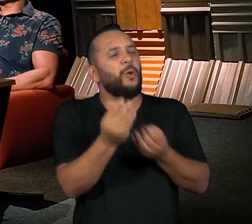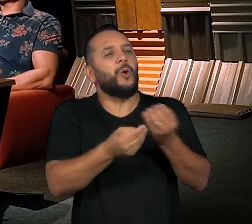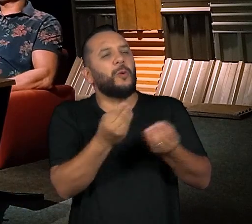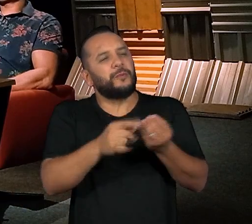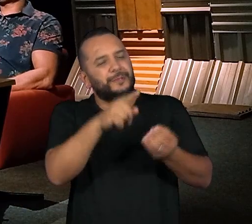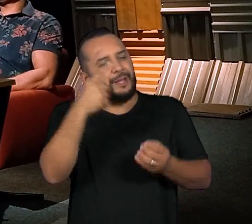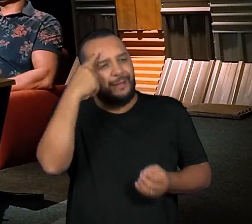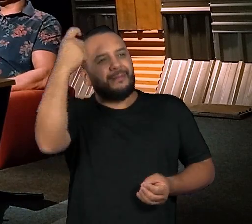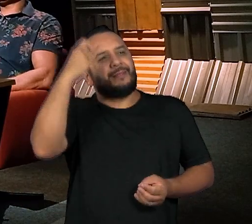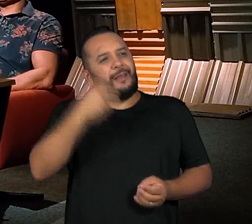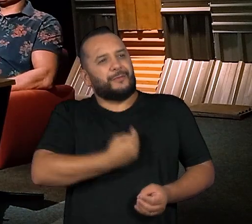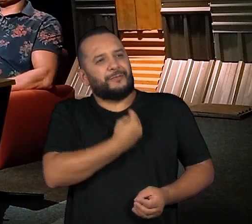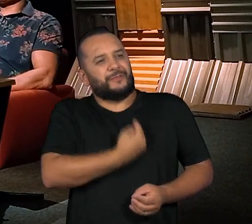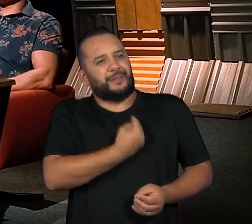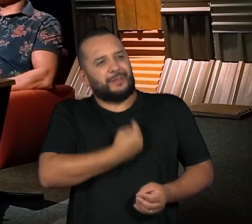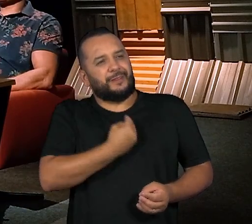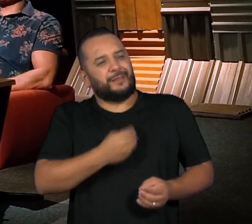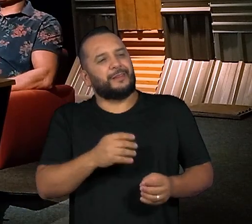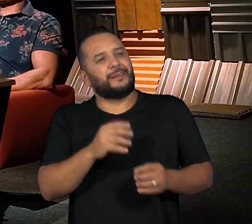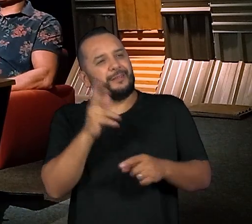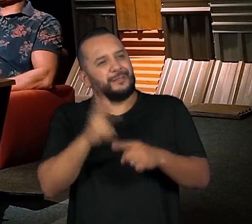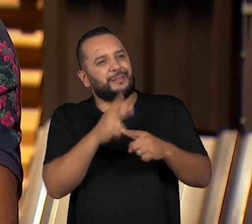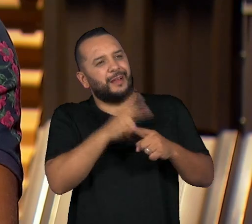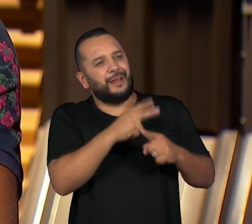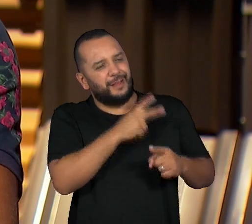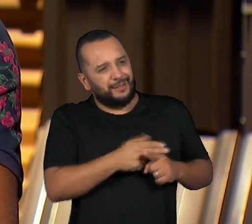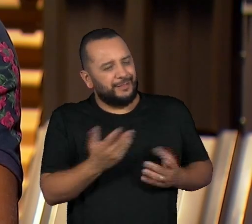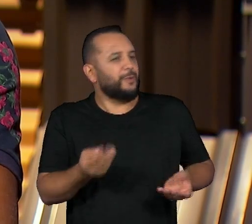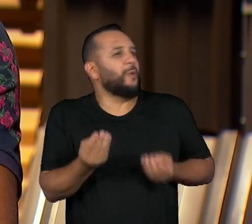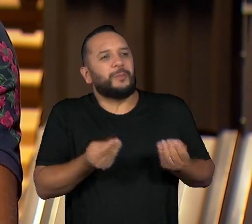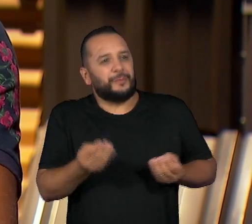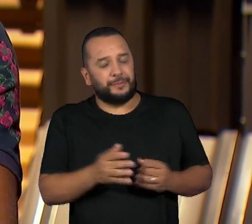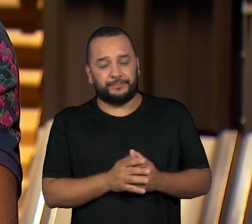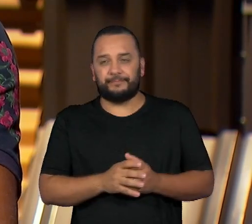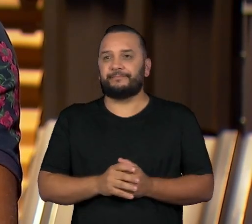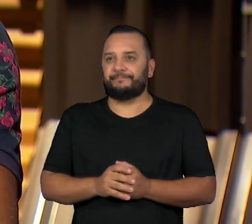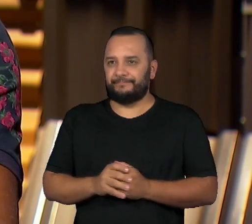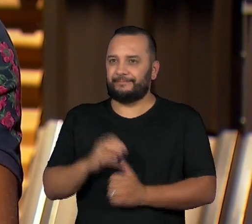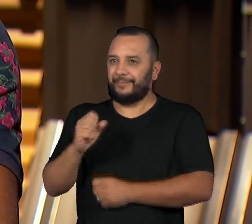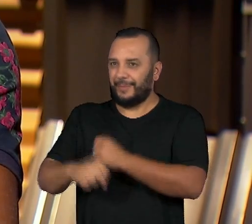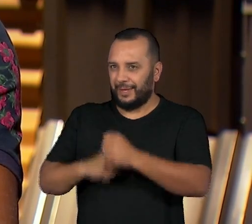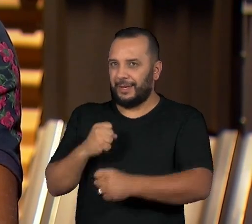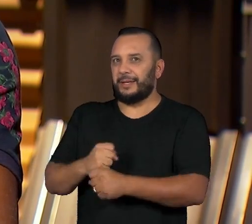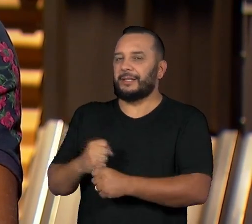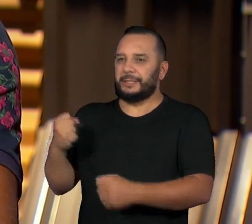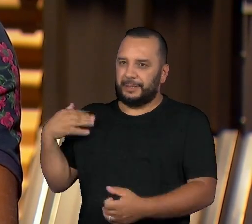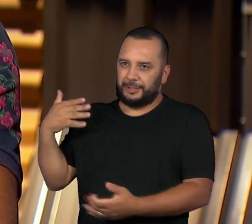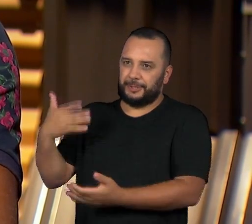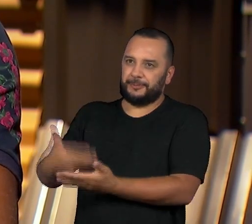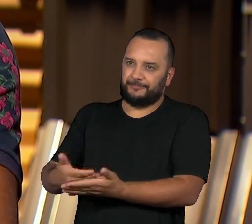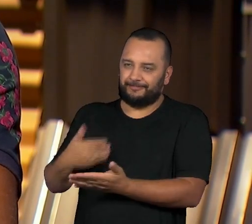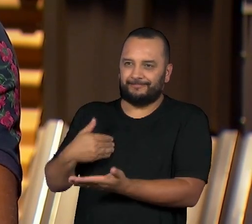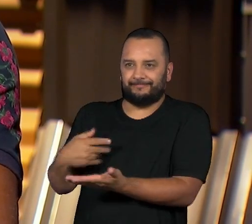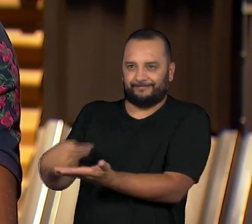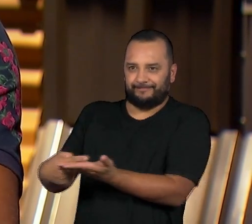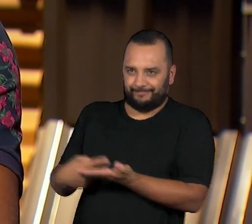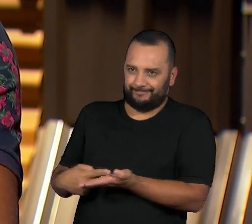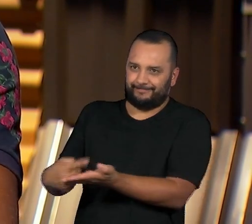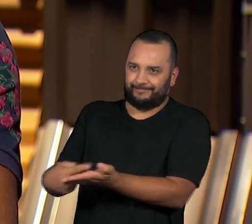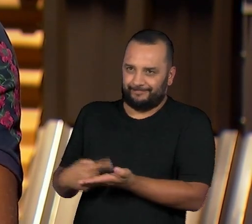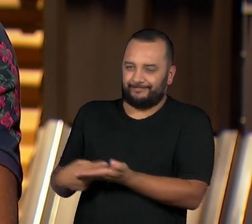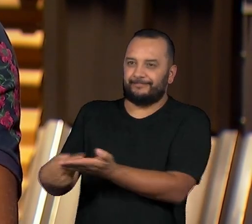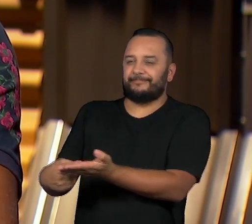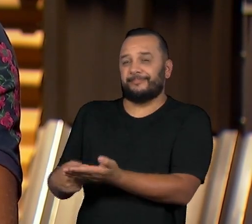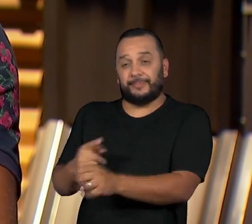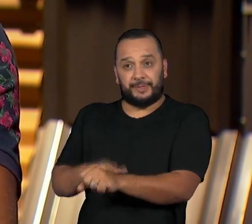vida numa série, ou inspirada na vida numa série? Foram alguns anos para a gente chegar nesse